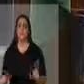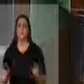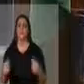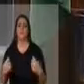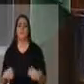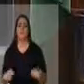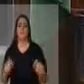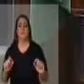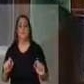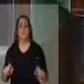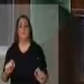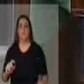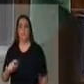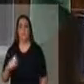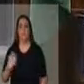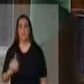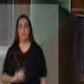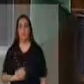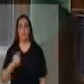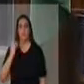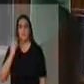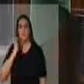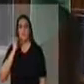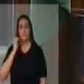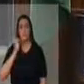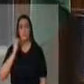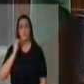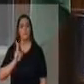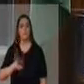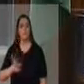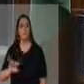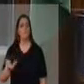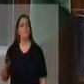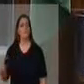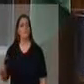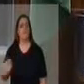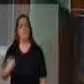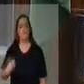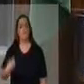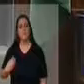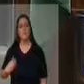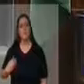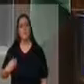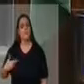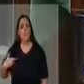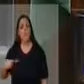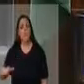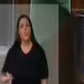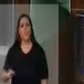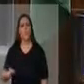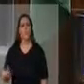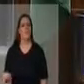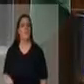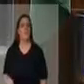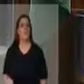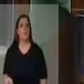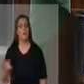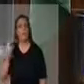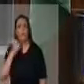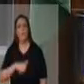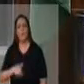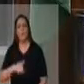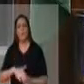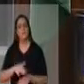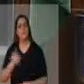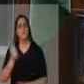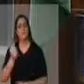também que nós, deputados, contribuímos para que a gente possa fazer com que haja mais recurso para